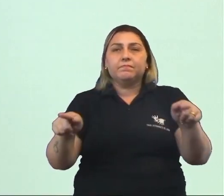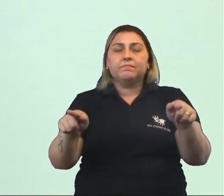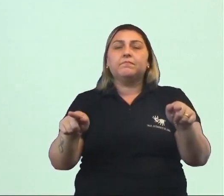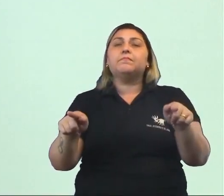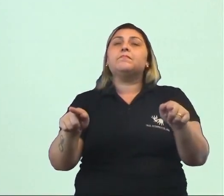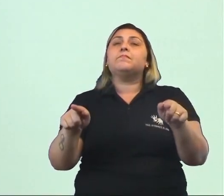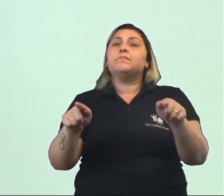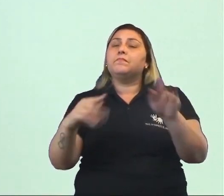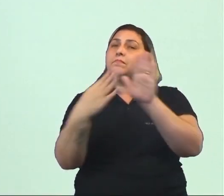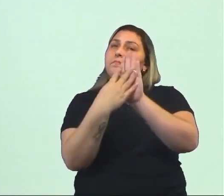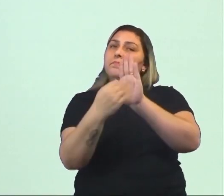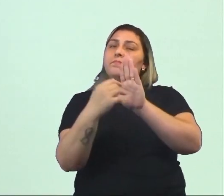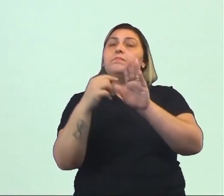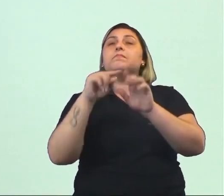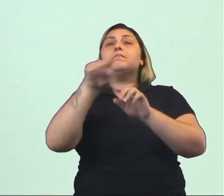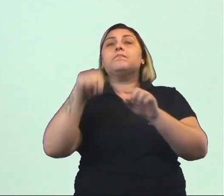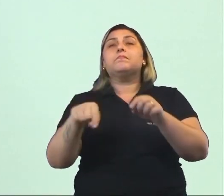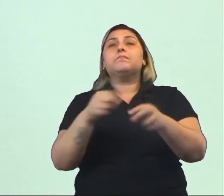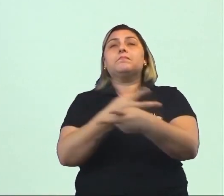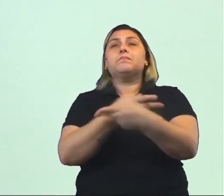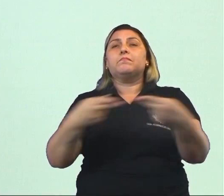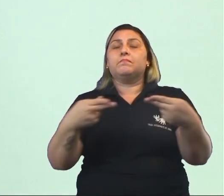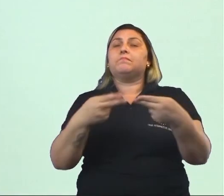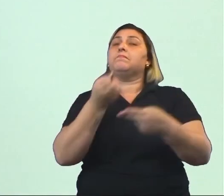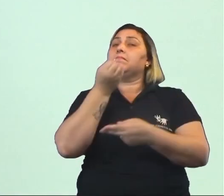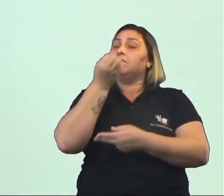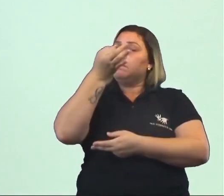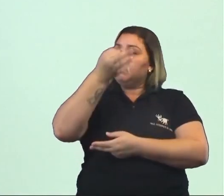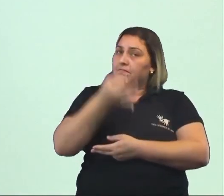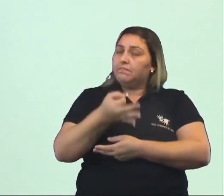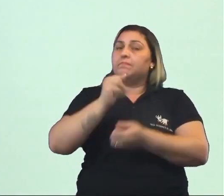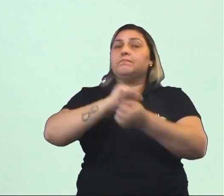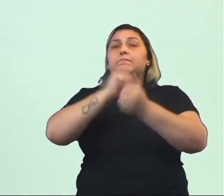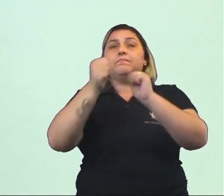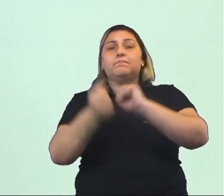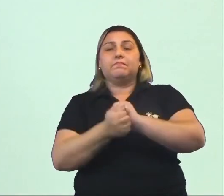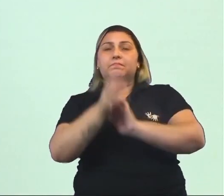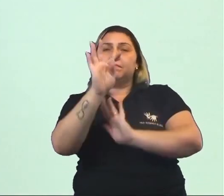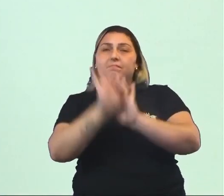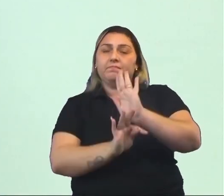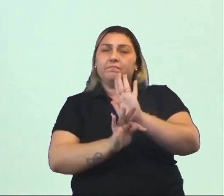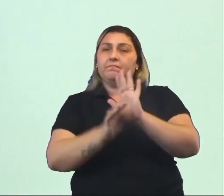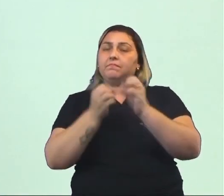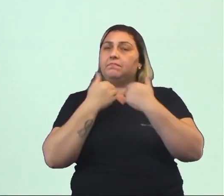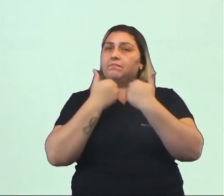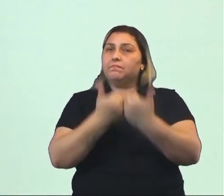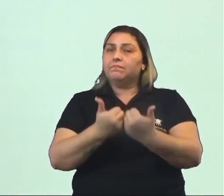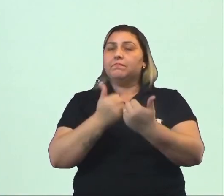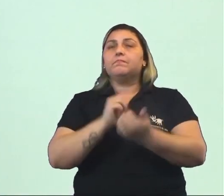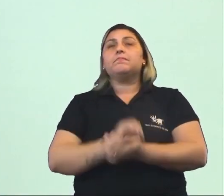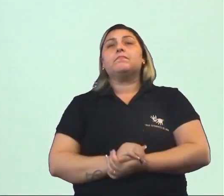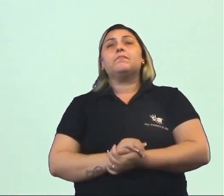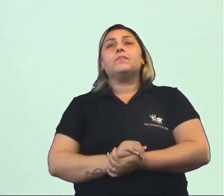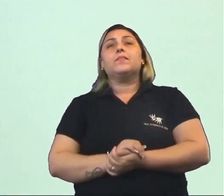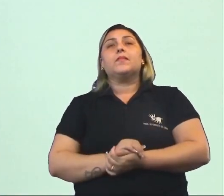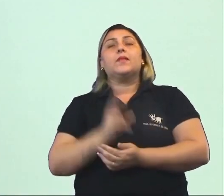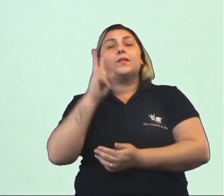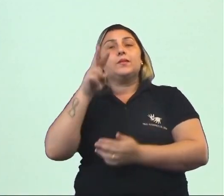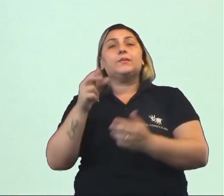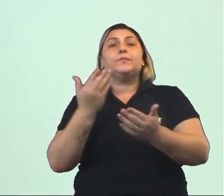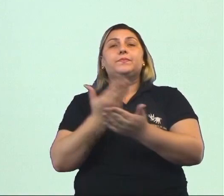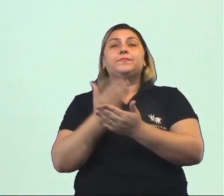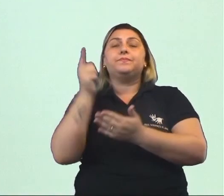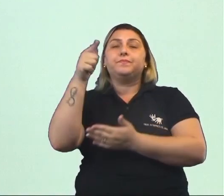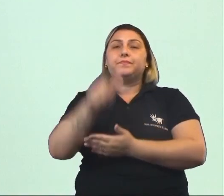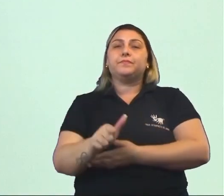os sinais de pontuação que são adequados no decorrer do seu texto, tá bom? E revejam esta aula